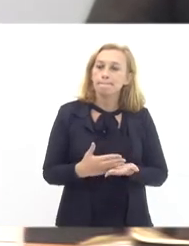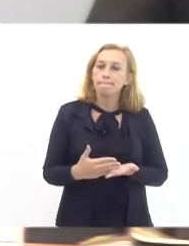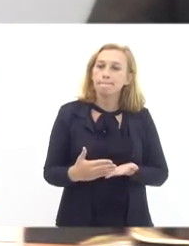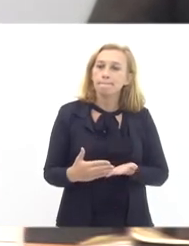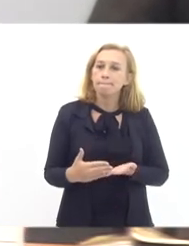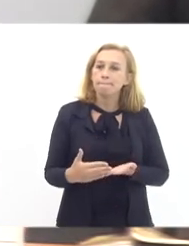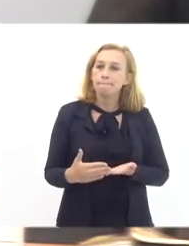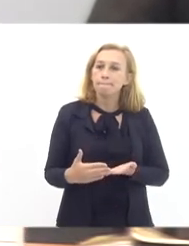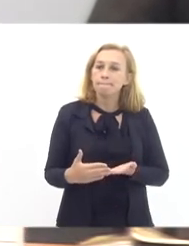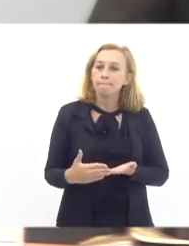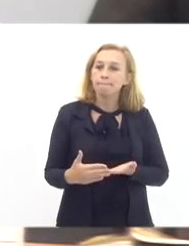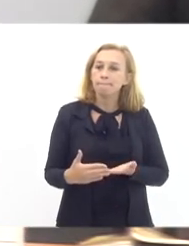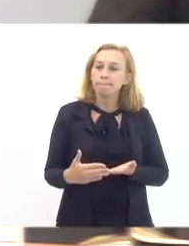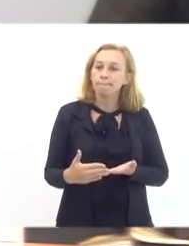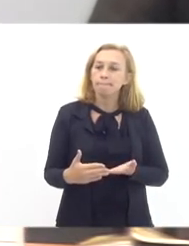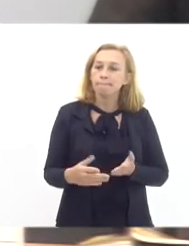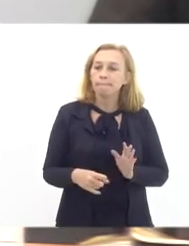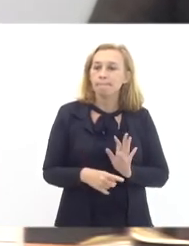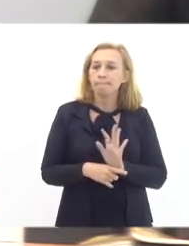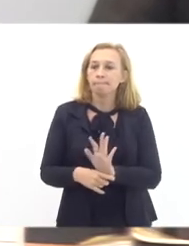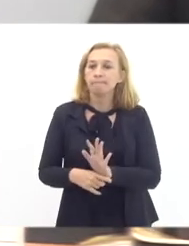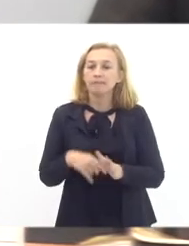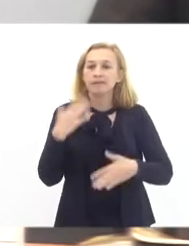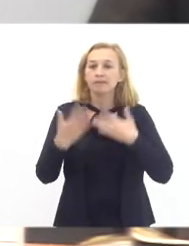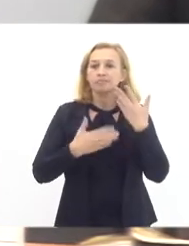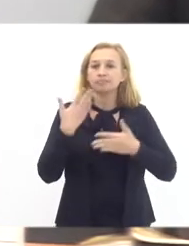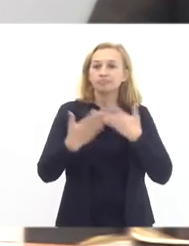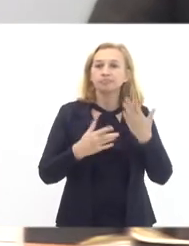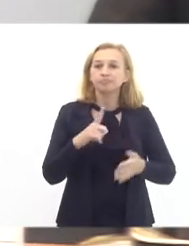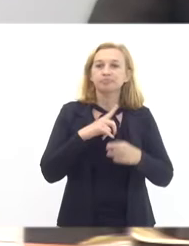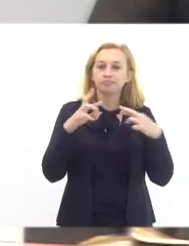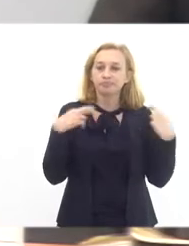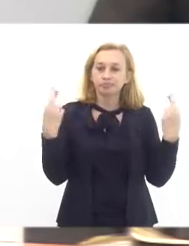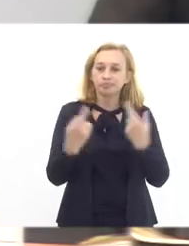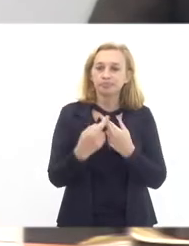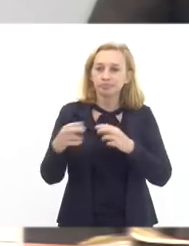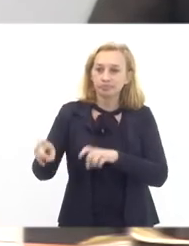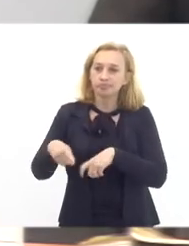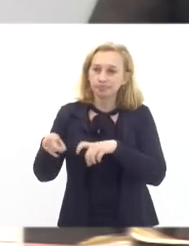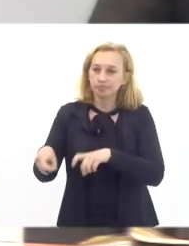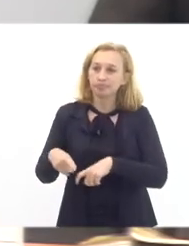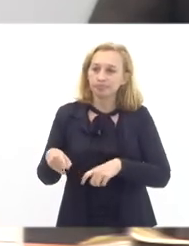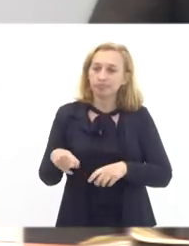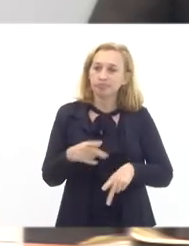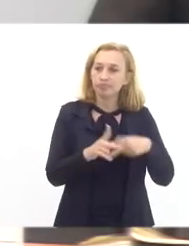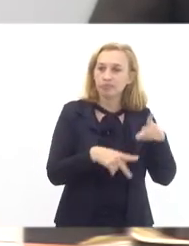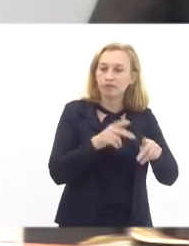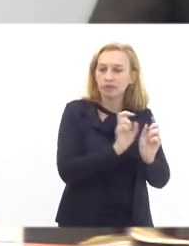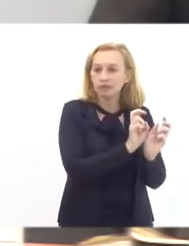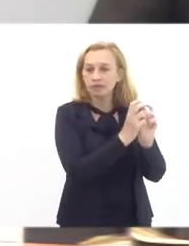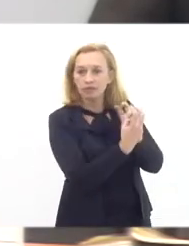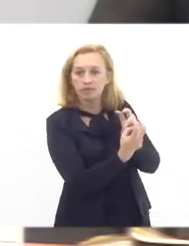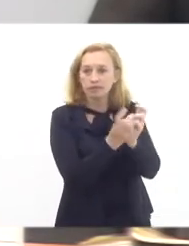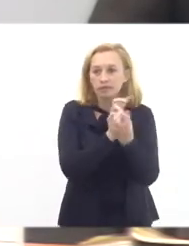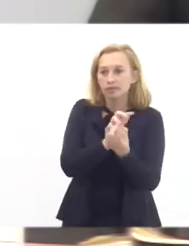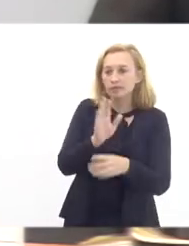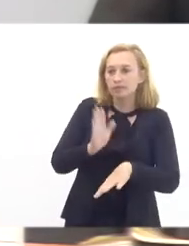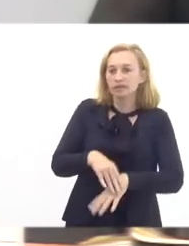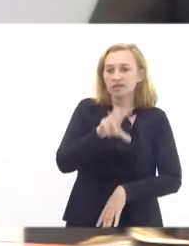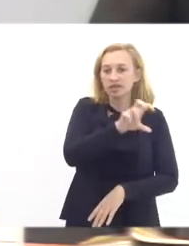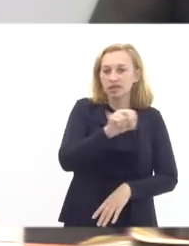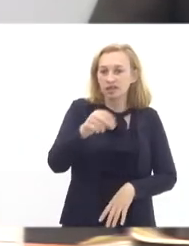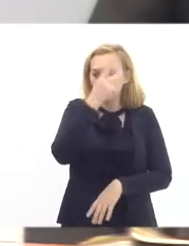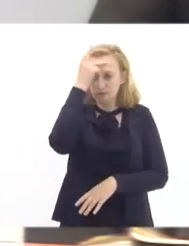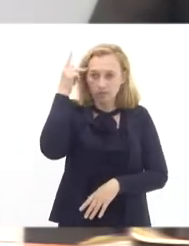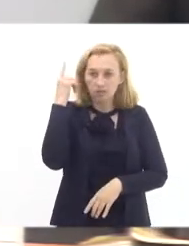quebrada. E, para nossa alegria, a gente teve reuniões na Fazenda Colubandê com o povo da Capoeira, mais de 500 pessoas, que era